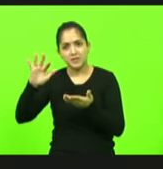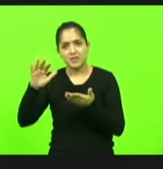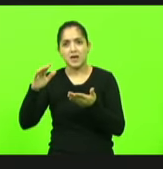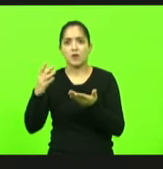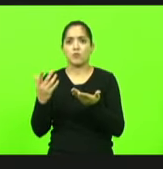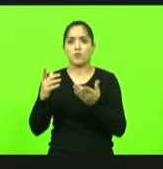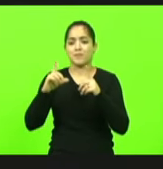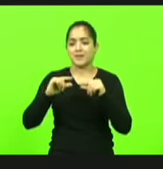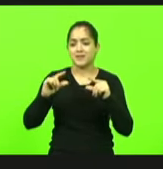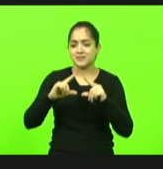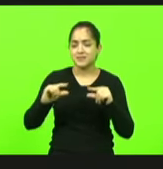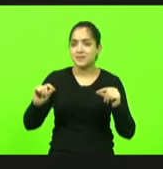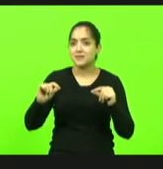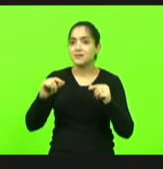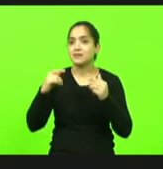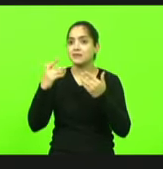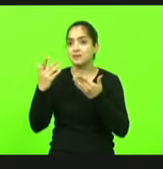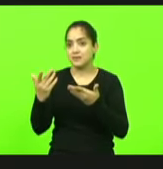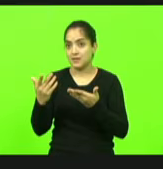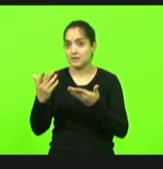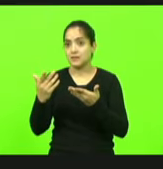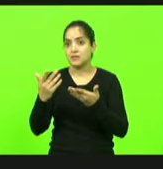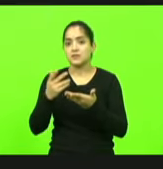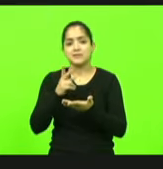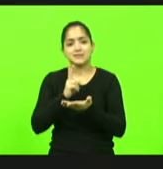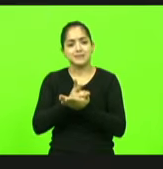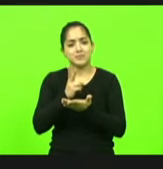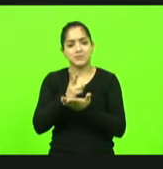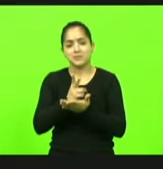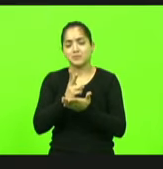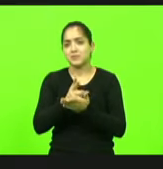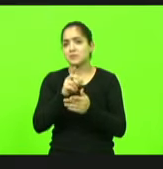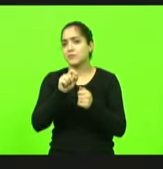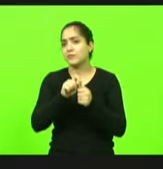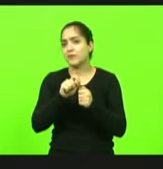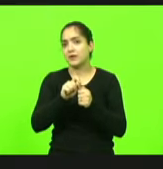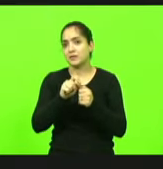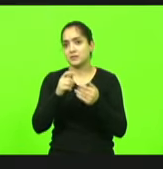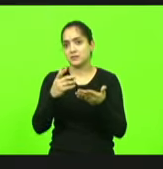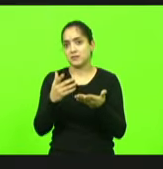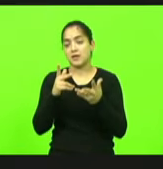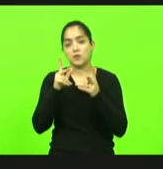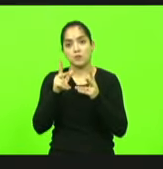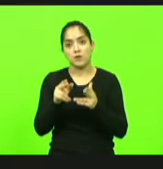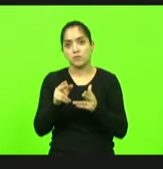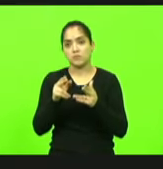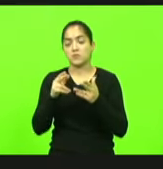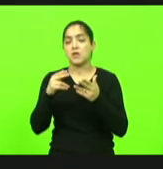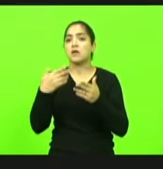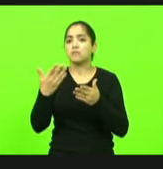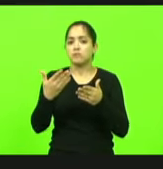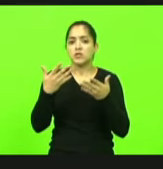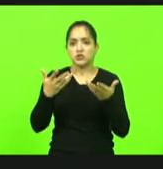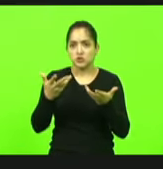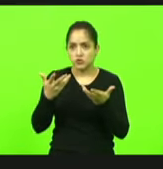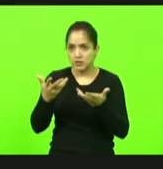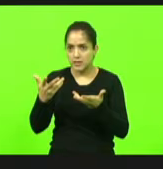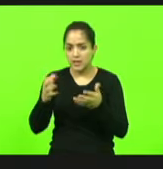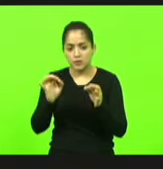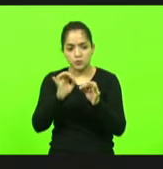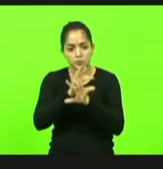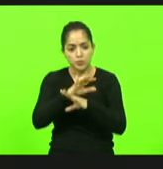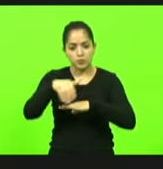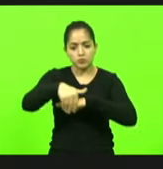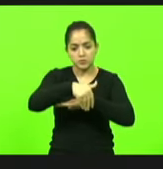está fazendo isso historicamente com Santa Catarina. E, obviamente, nós queremos as rodovias, as BRs prontas, as